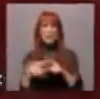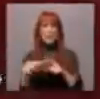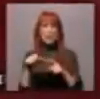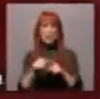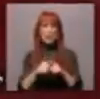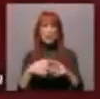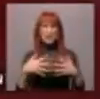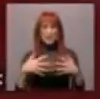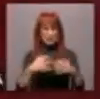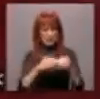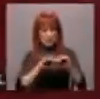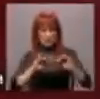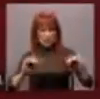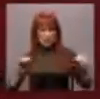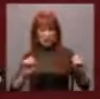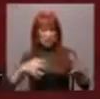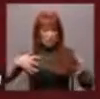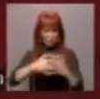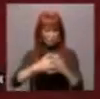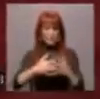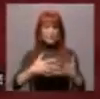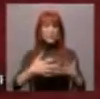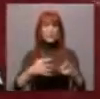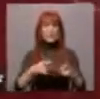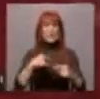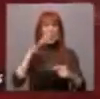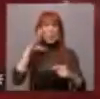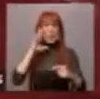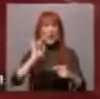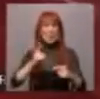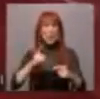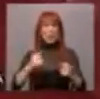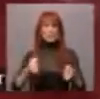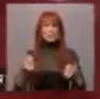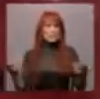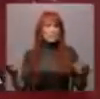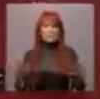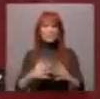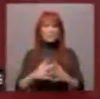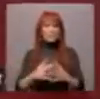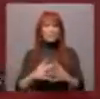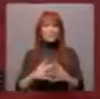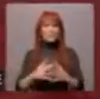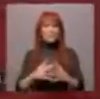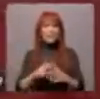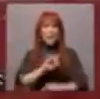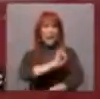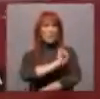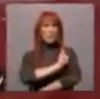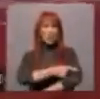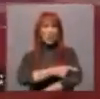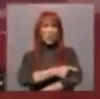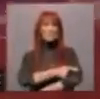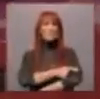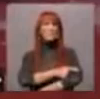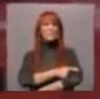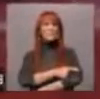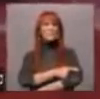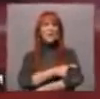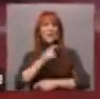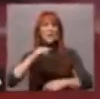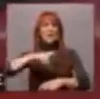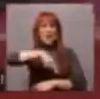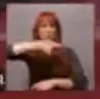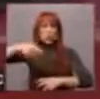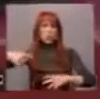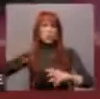de chapa amolgada. Ainda não se sabe qual foi a intensidade com que soprou este vento,